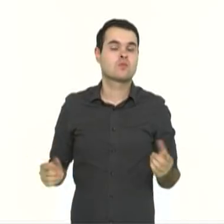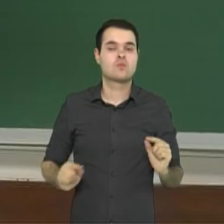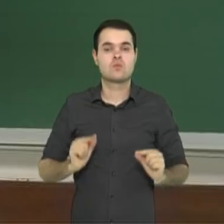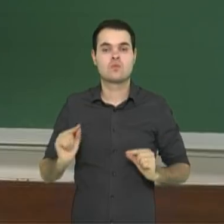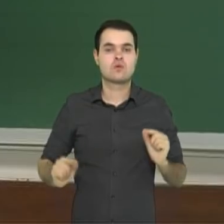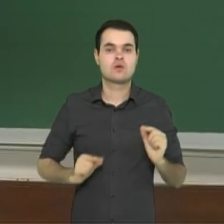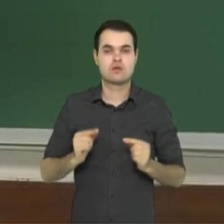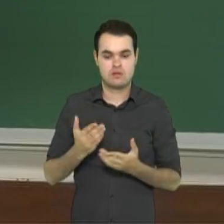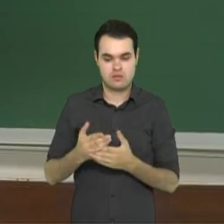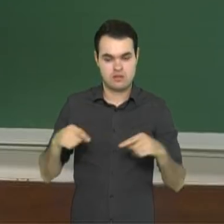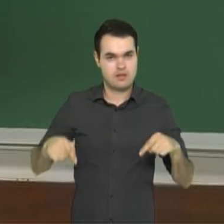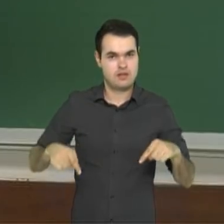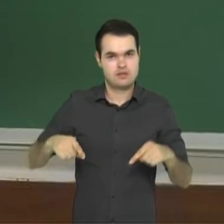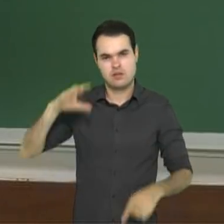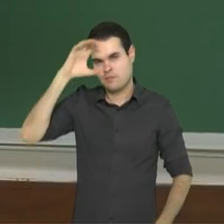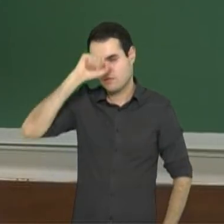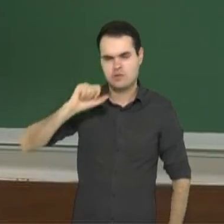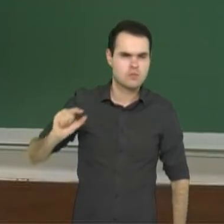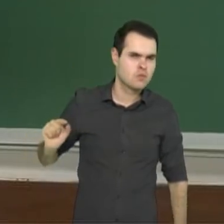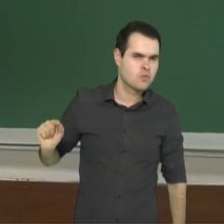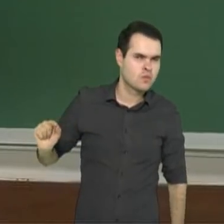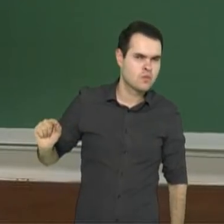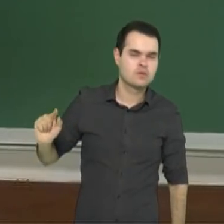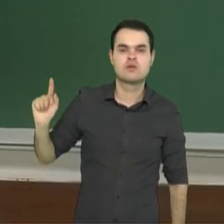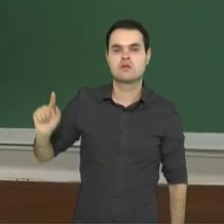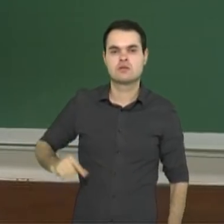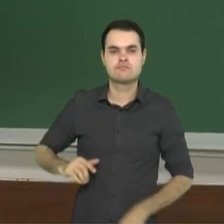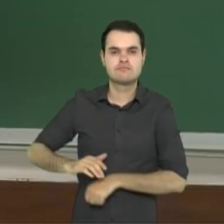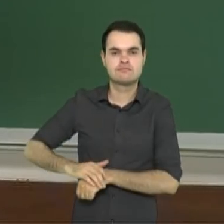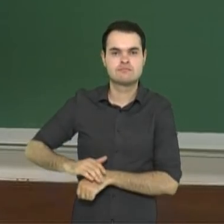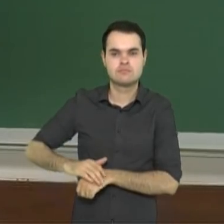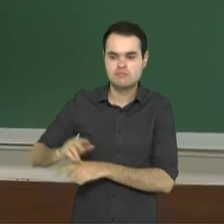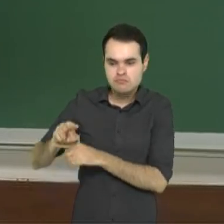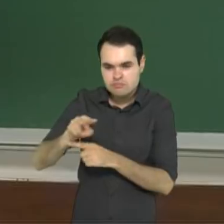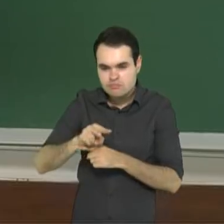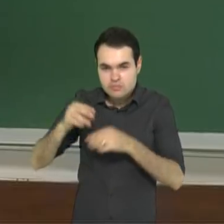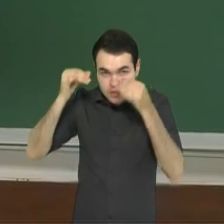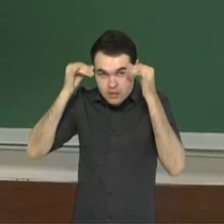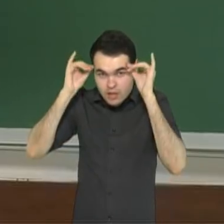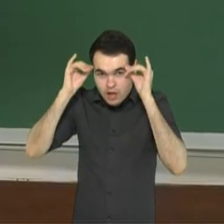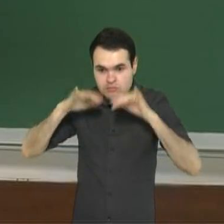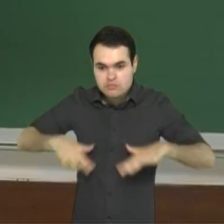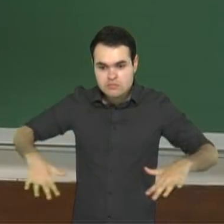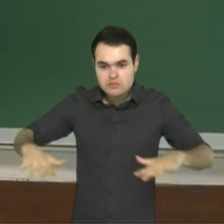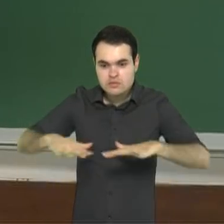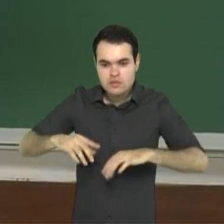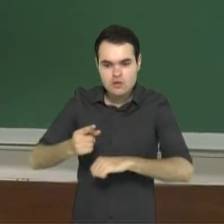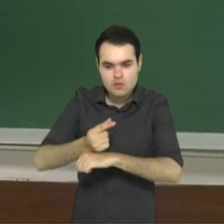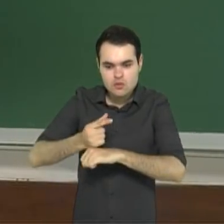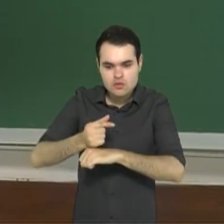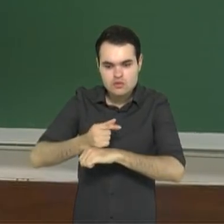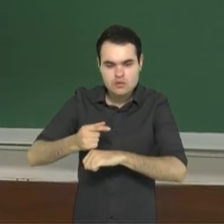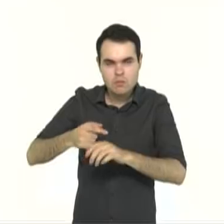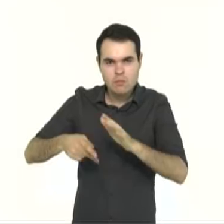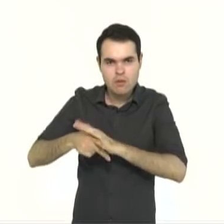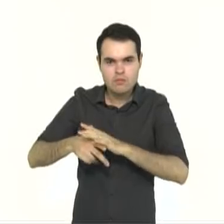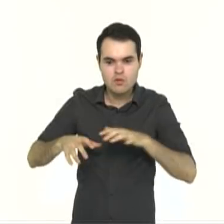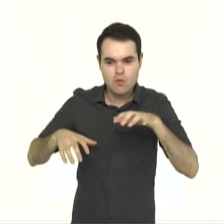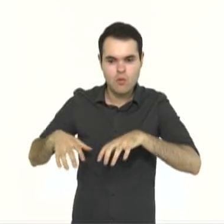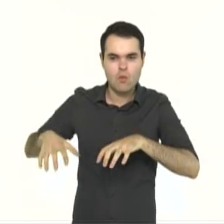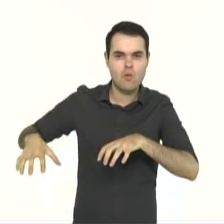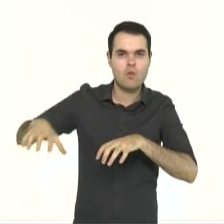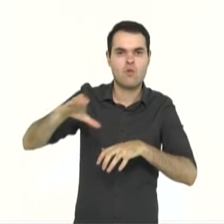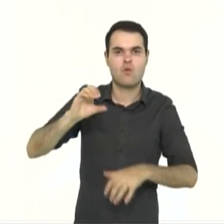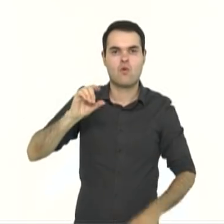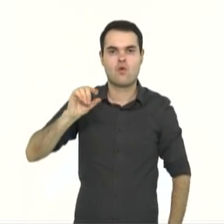nós aprendemos nesta nossa aula? O papel da criação do gado no cenário da economia colonial. Forma